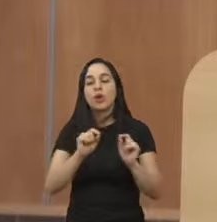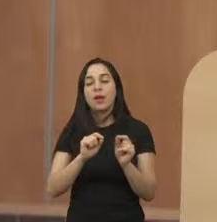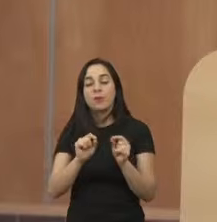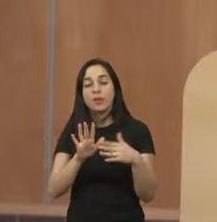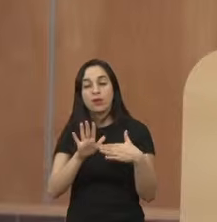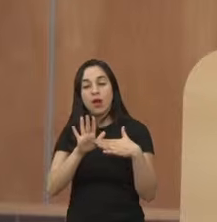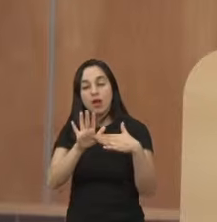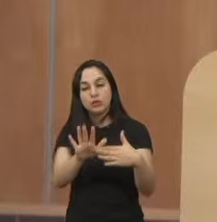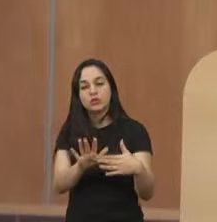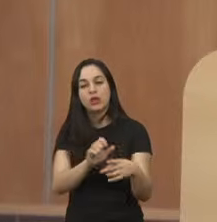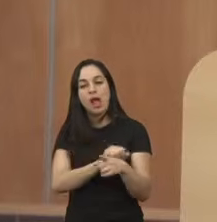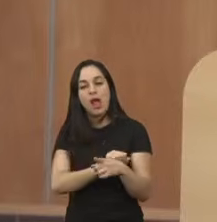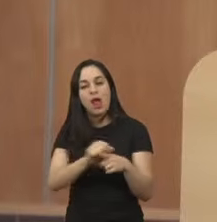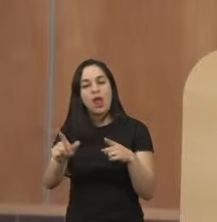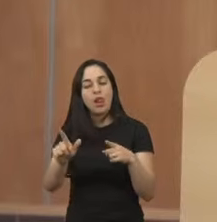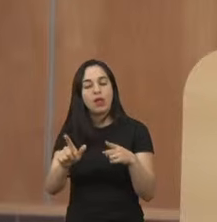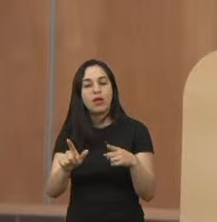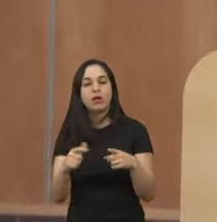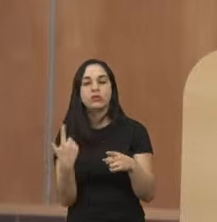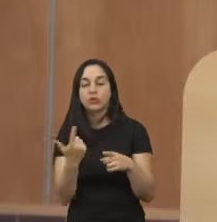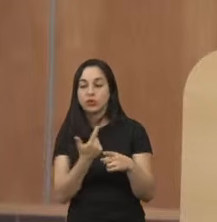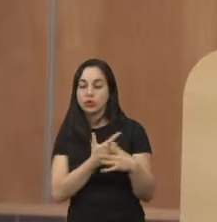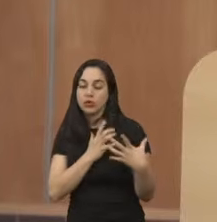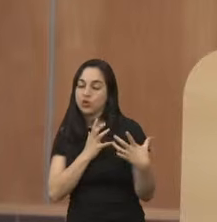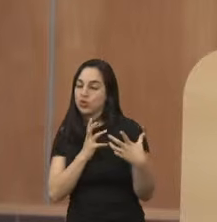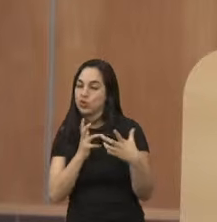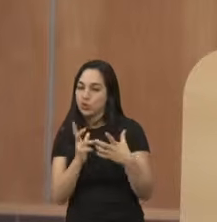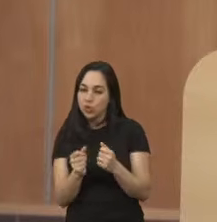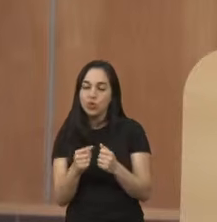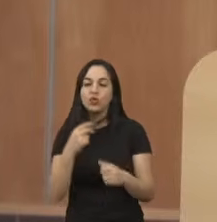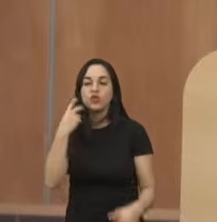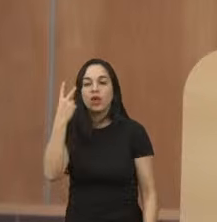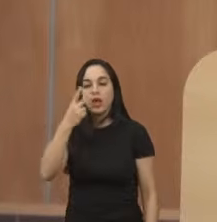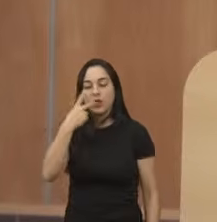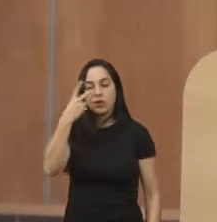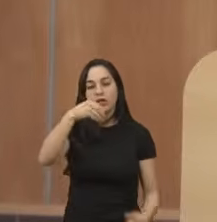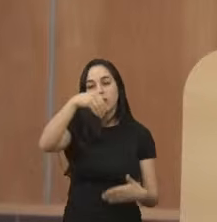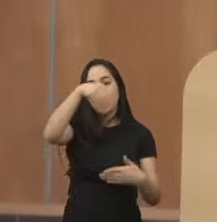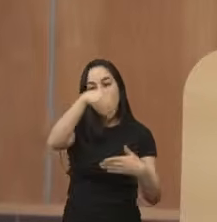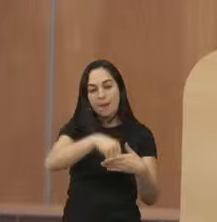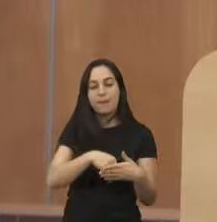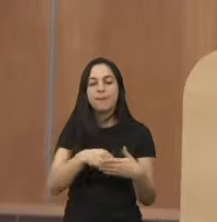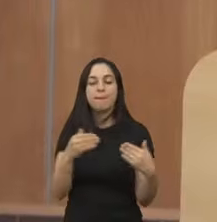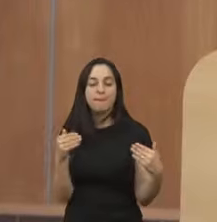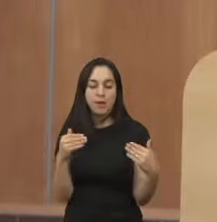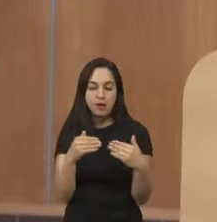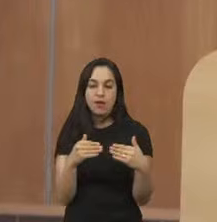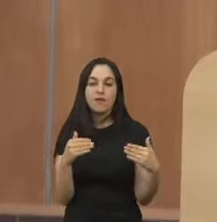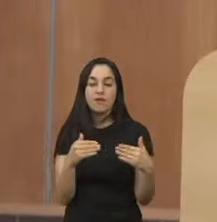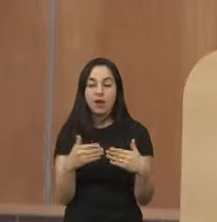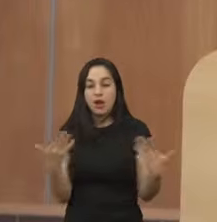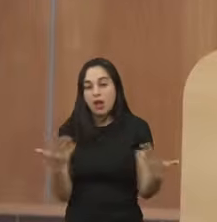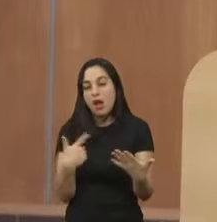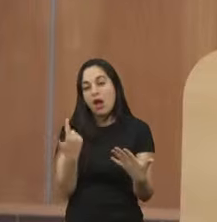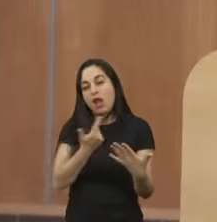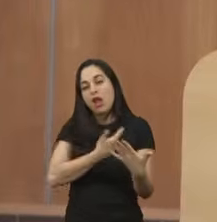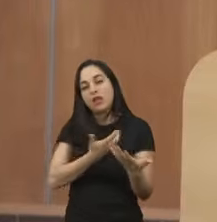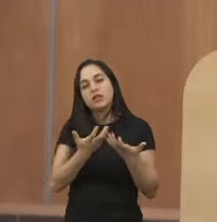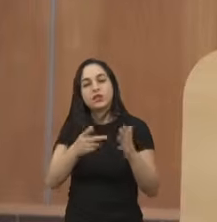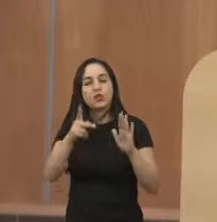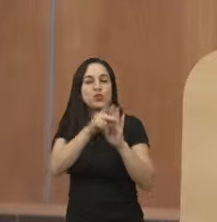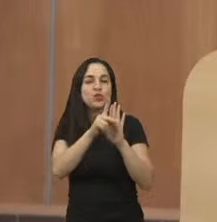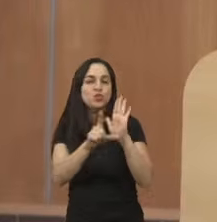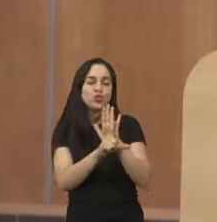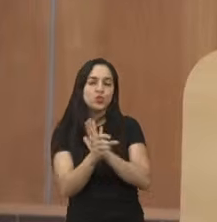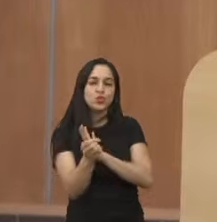auxílio aluguel. Aprovamos aqui, todos os vereadores aprovaram. E a gente pretende votar agora já um outro projeto que fala do Minha Casa